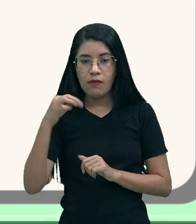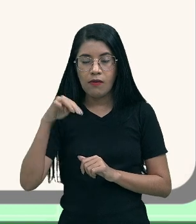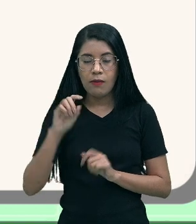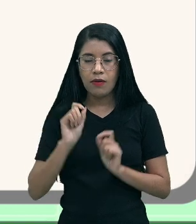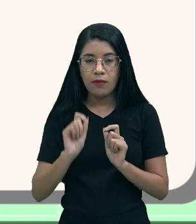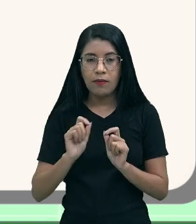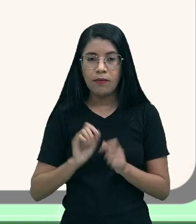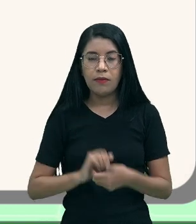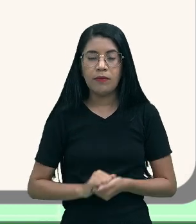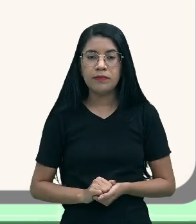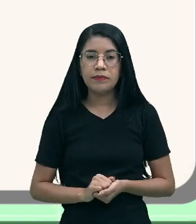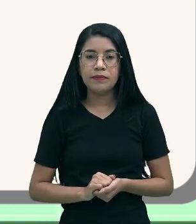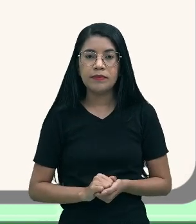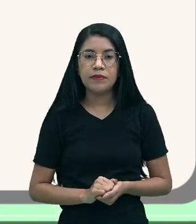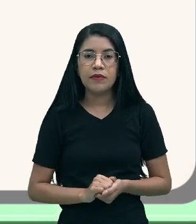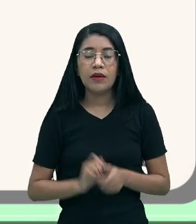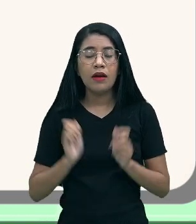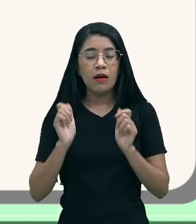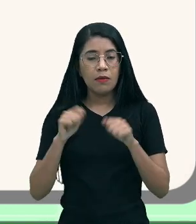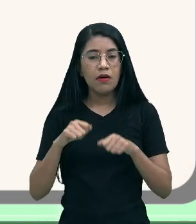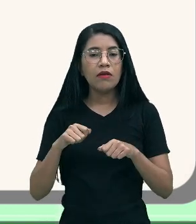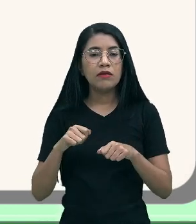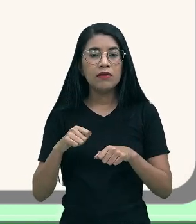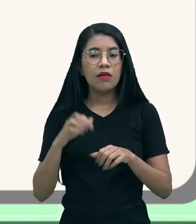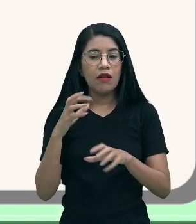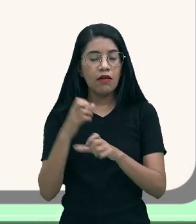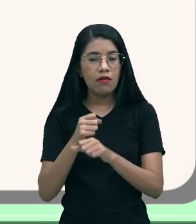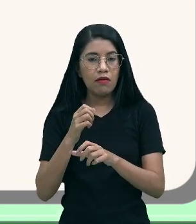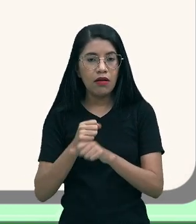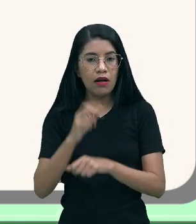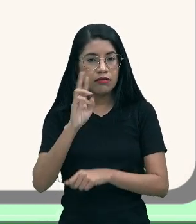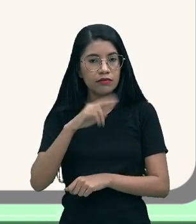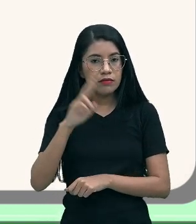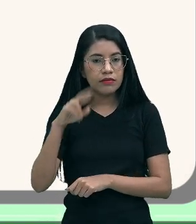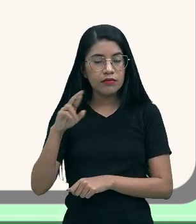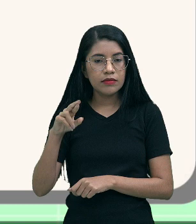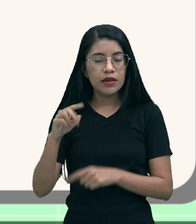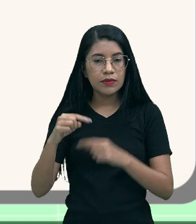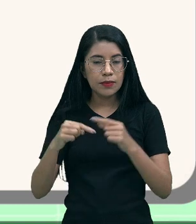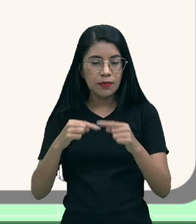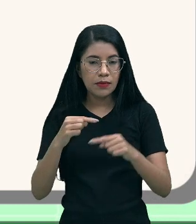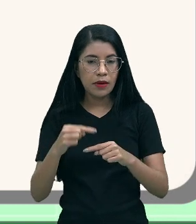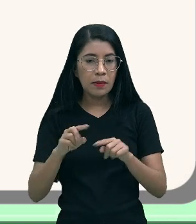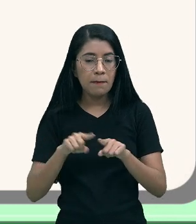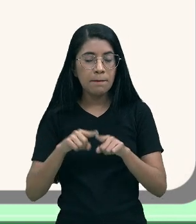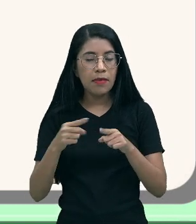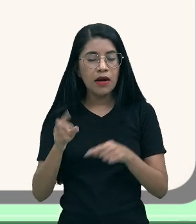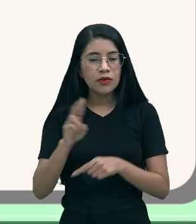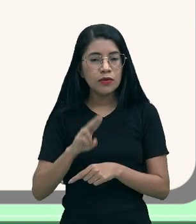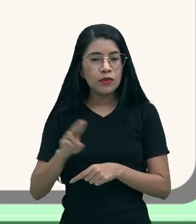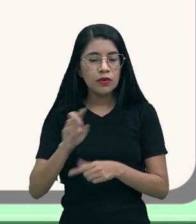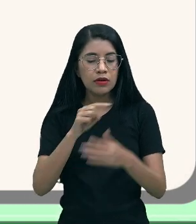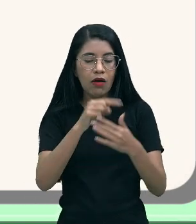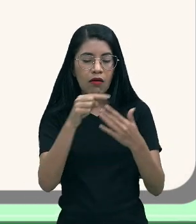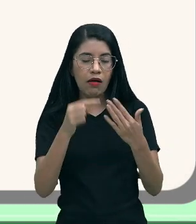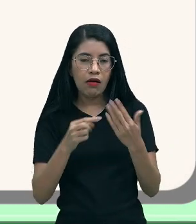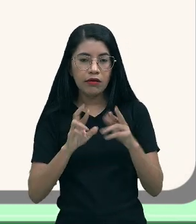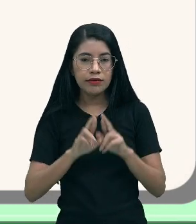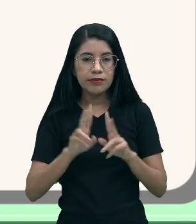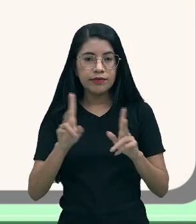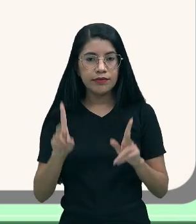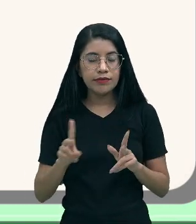também serve para calcular o valor da resistência do resistor, mas ela usa outros parâmetros,